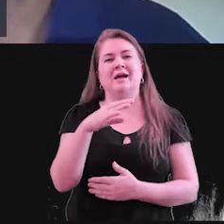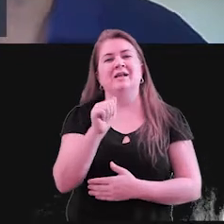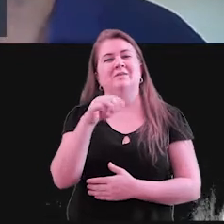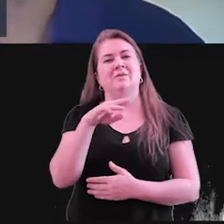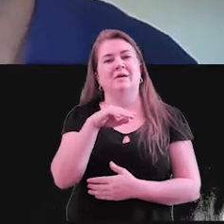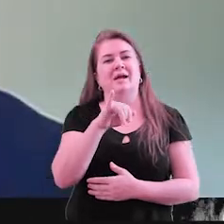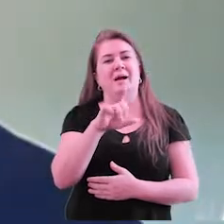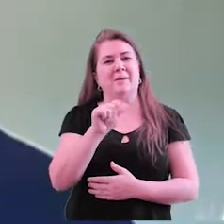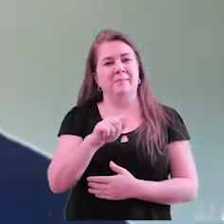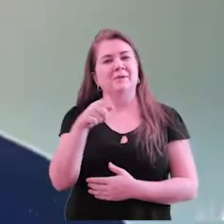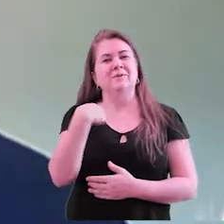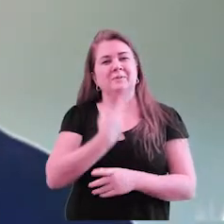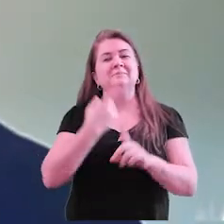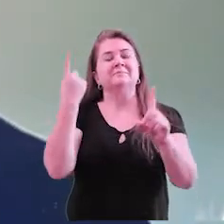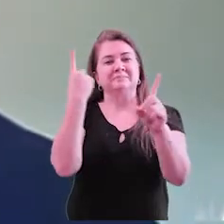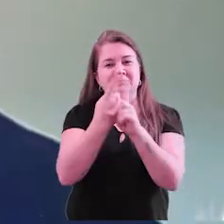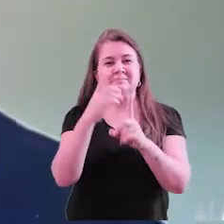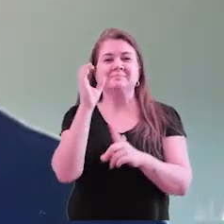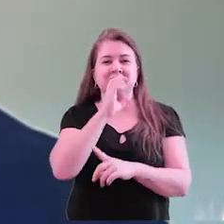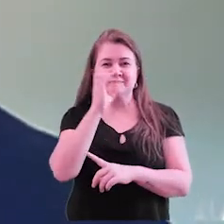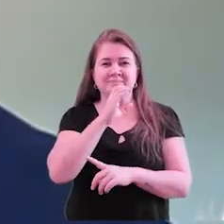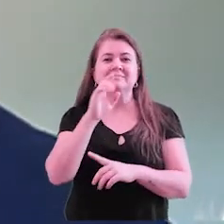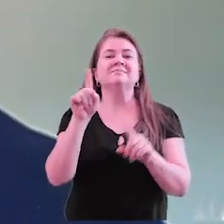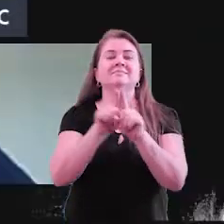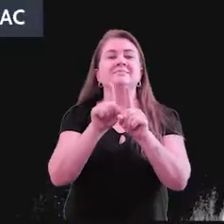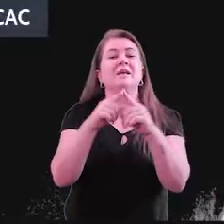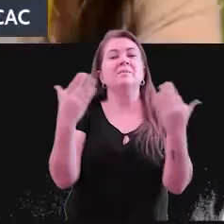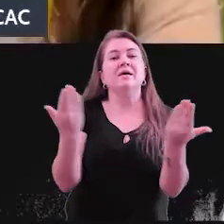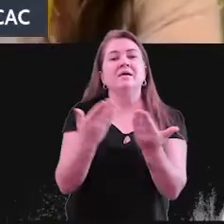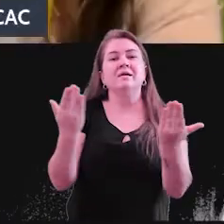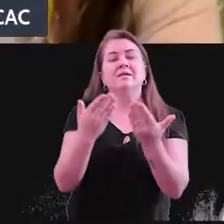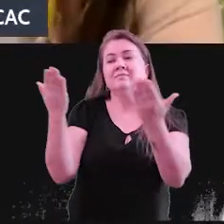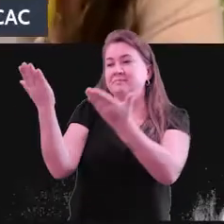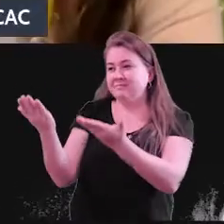a Jéssica. Jéssica, é com você.